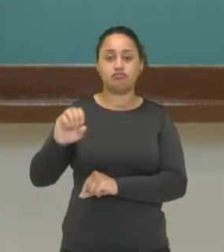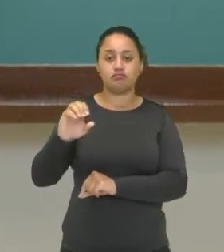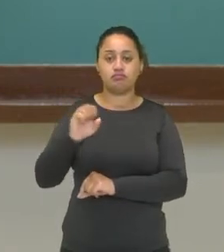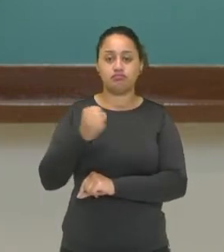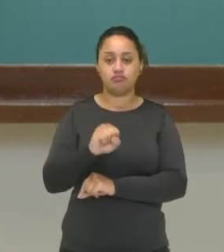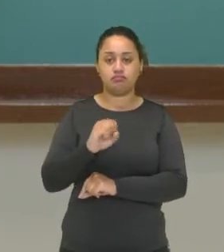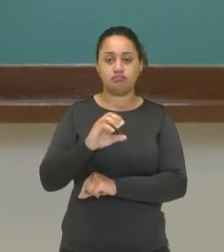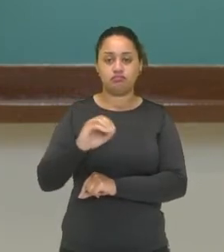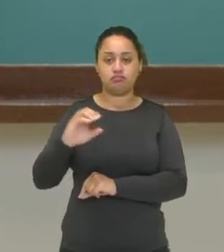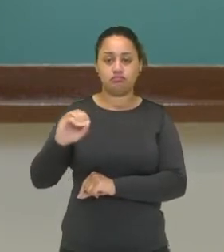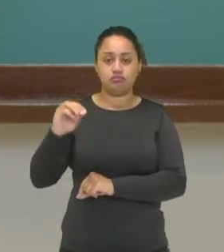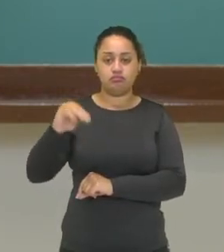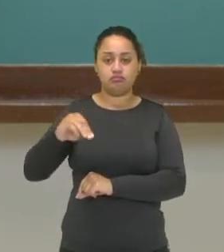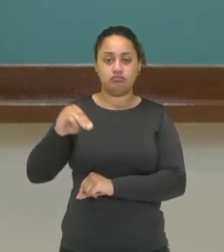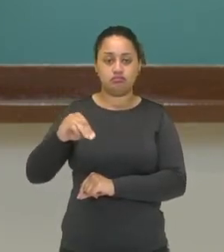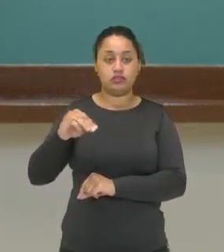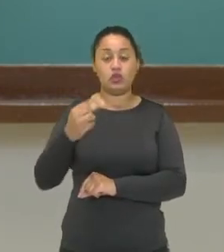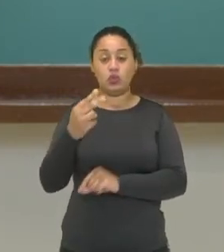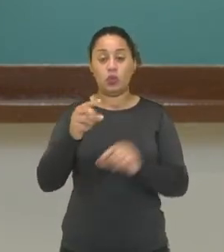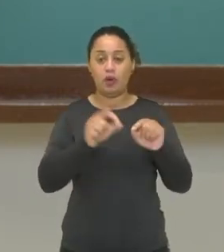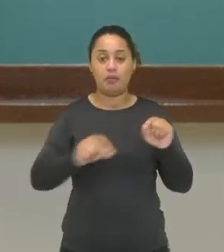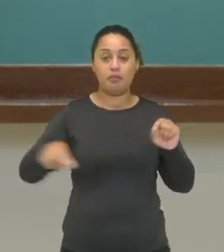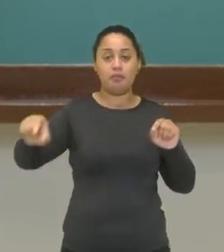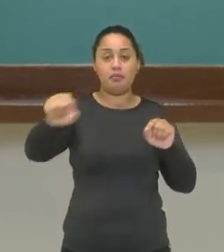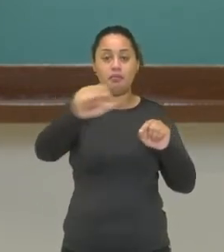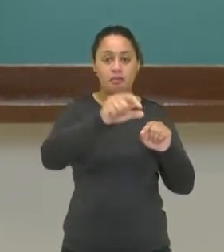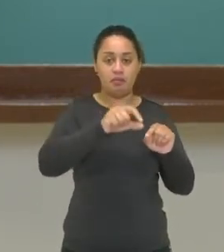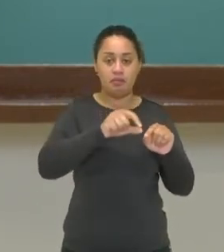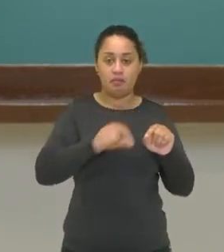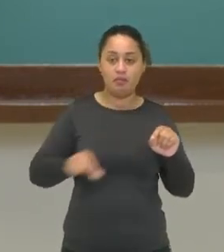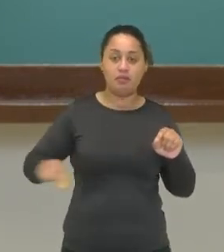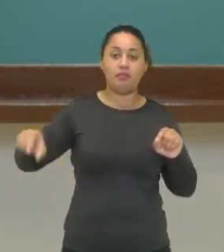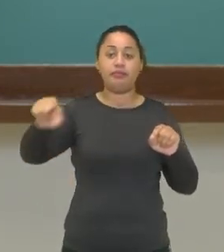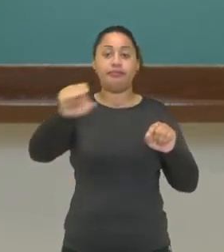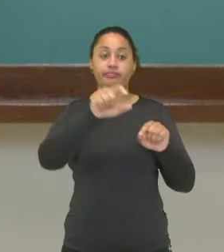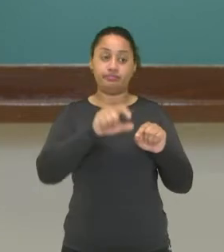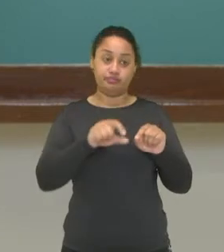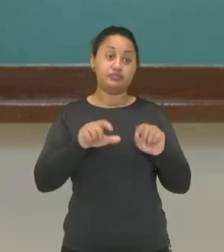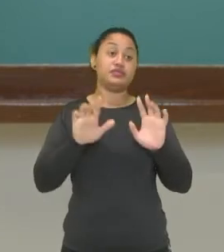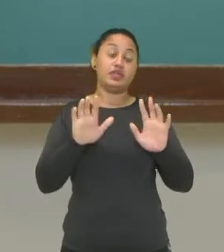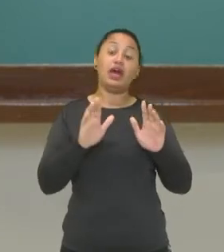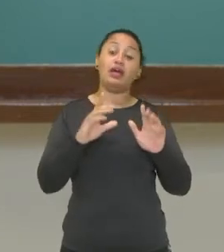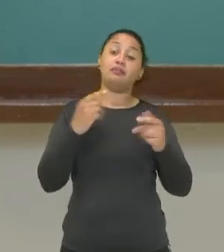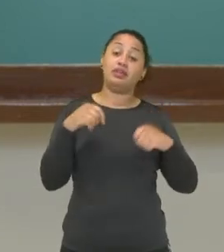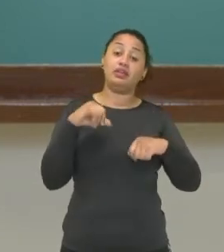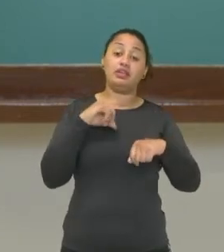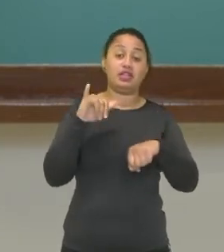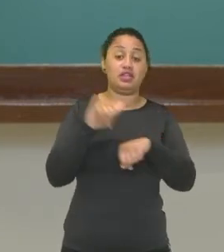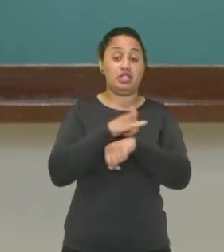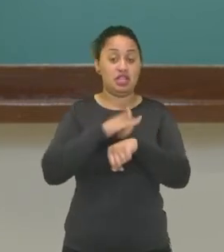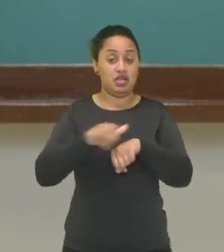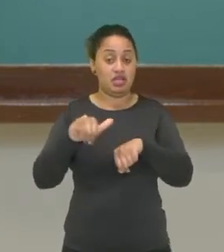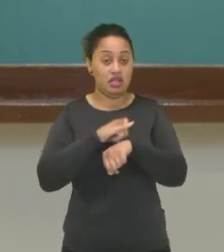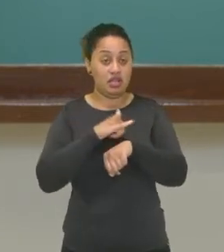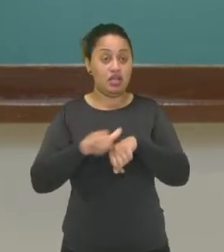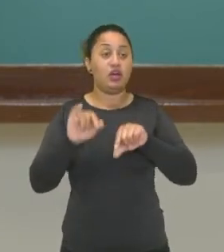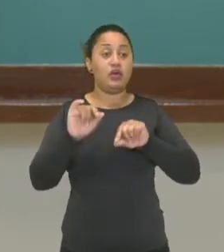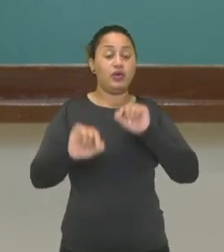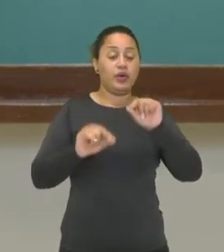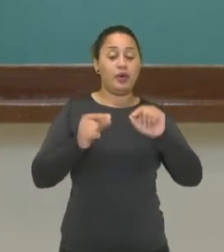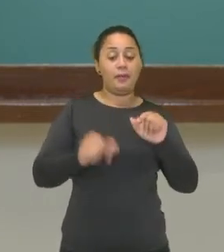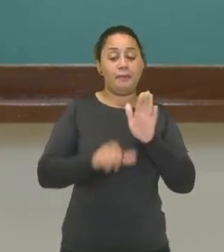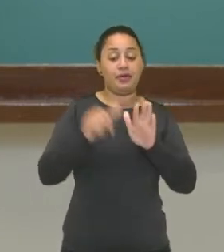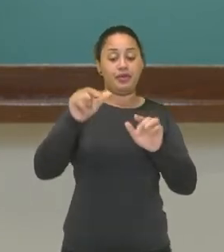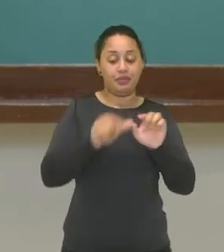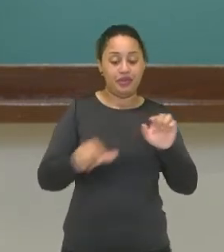metros são 2 voltas. Daí já começa a valer muito a estratégia, tá? A ideia na primeira